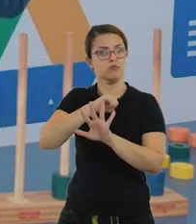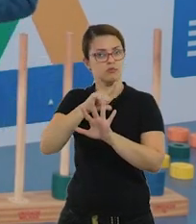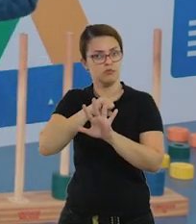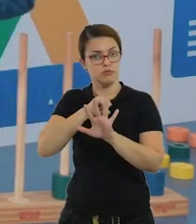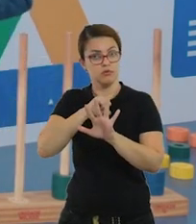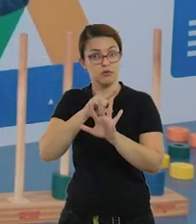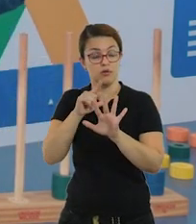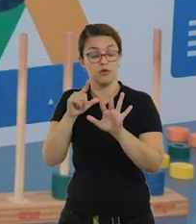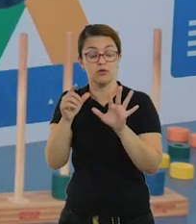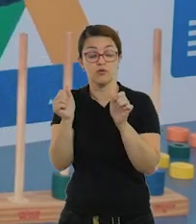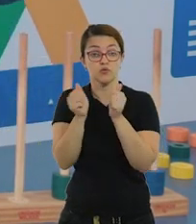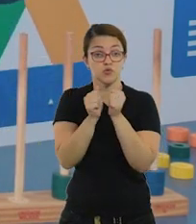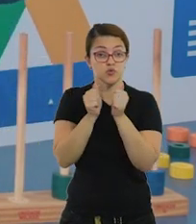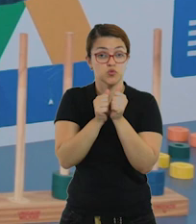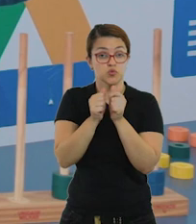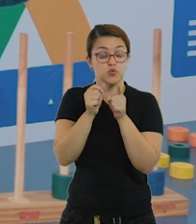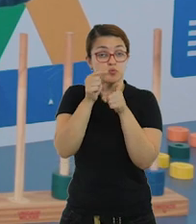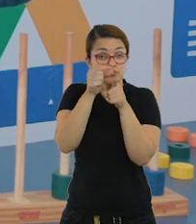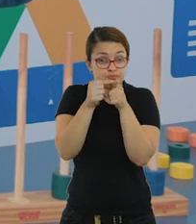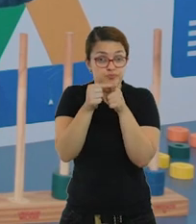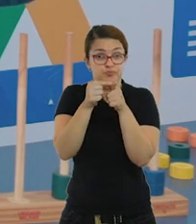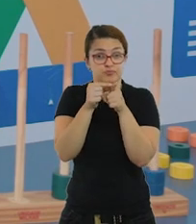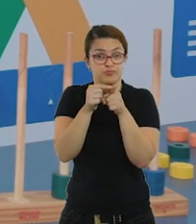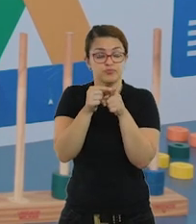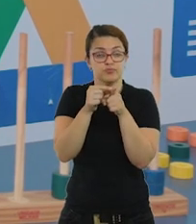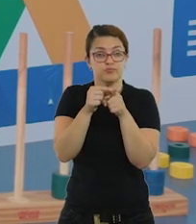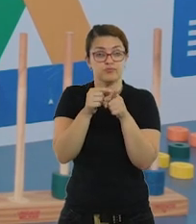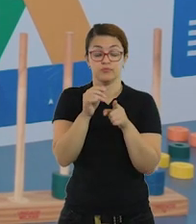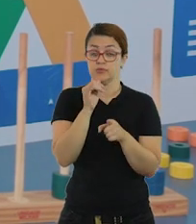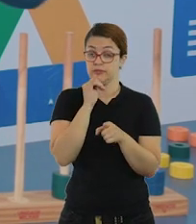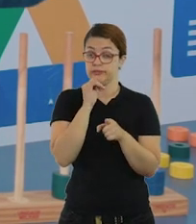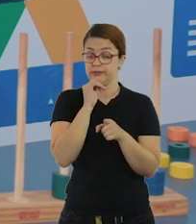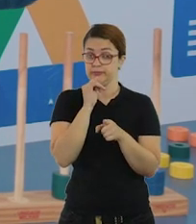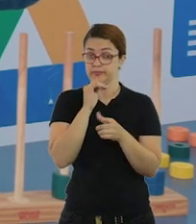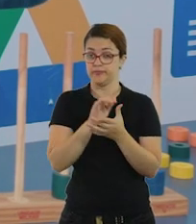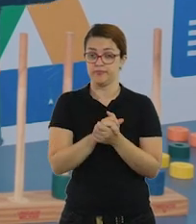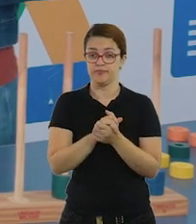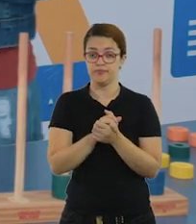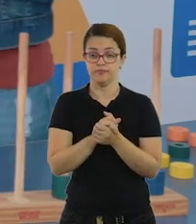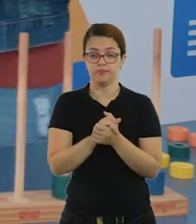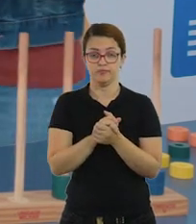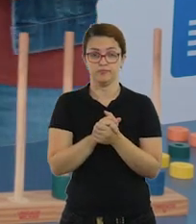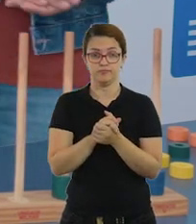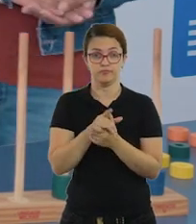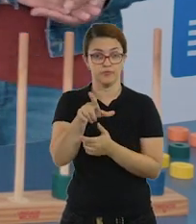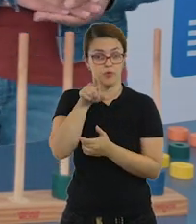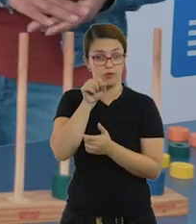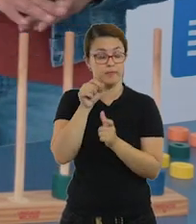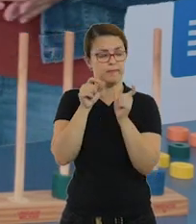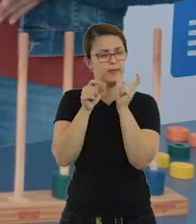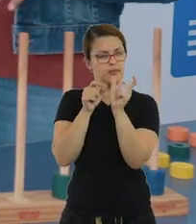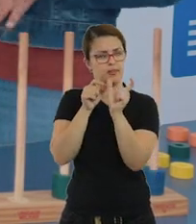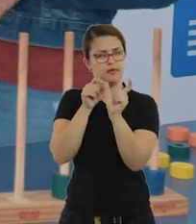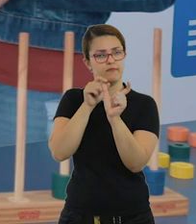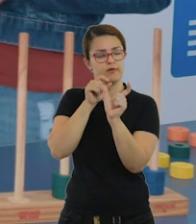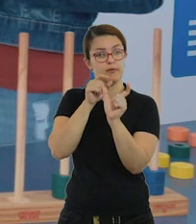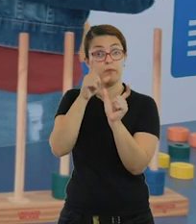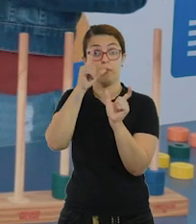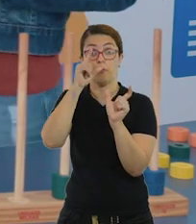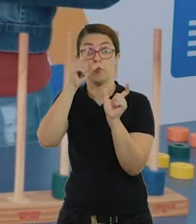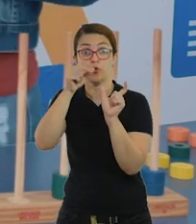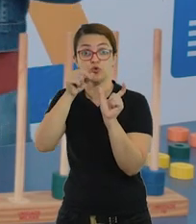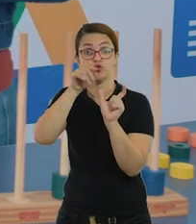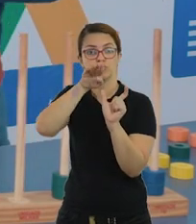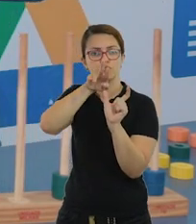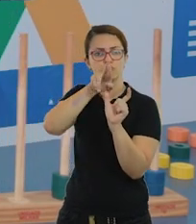tenho que ter uma dessas letrinhas na minha sílaba, tá? E aí, eu tenho um exemplo aqui pra vocês, ó. Eu peguei o nome da personagem lá do nosso poema,